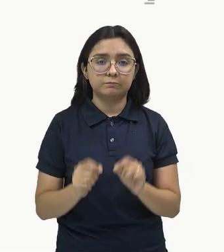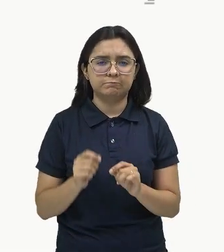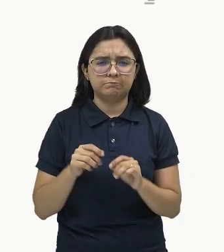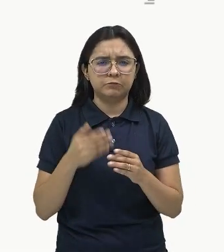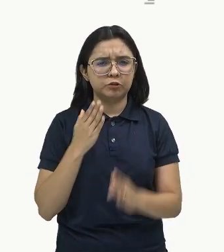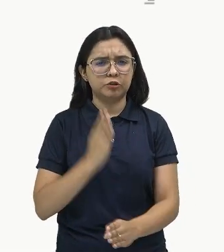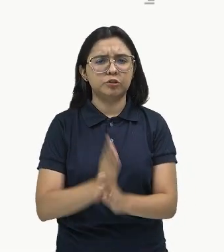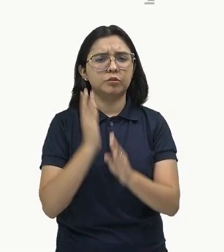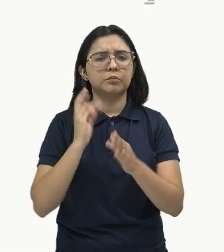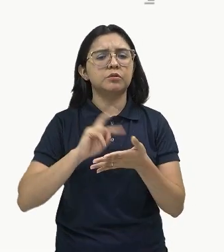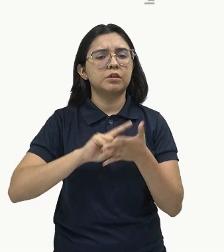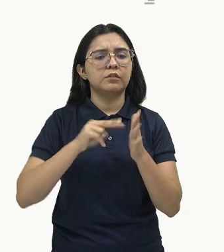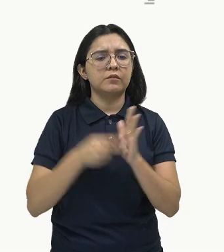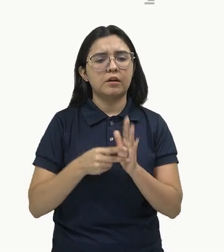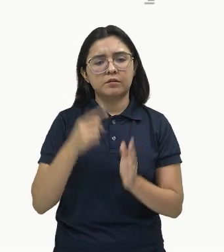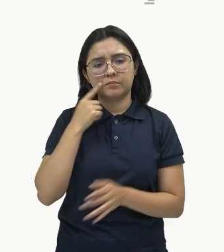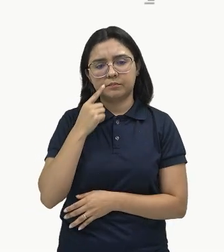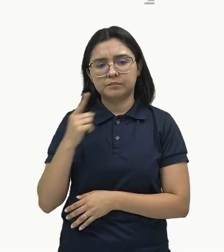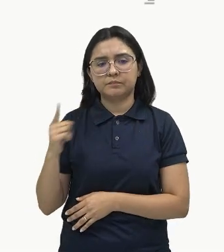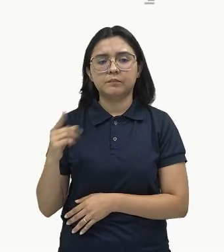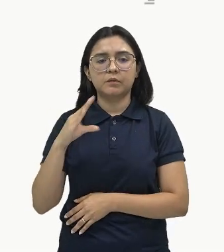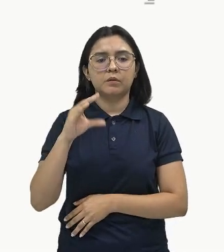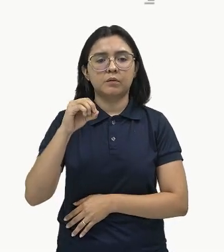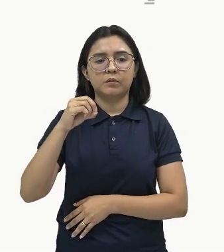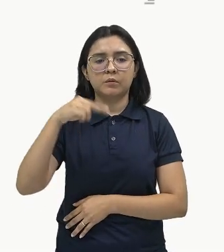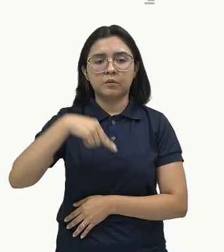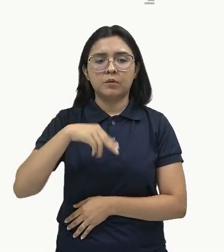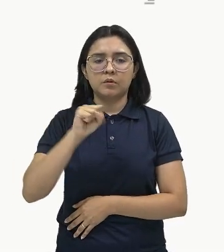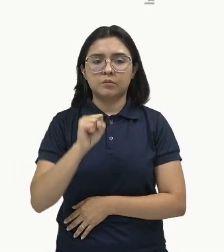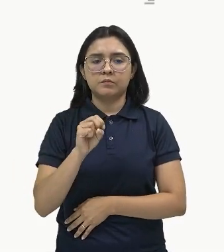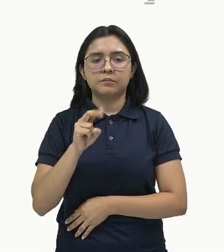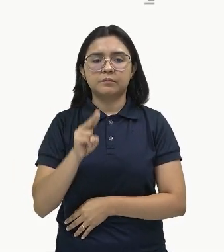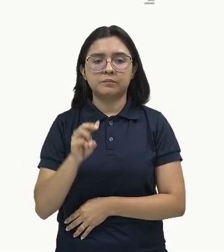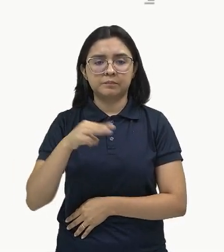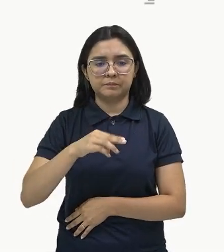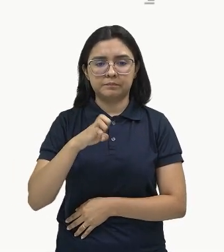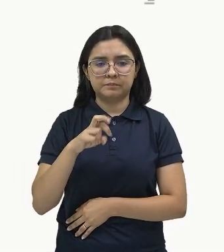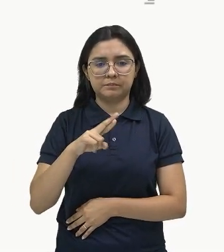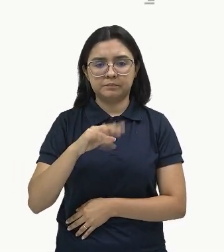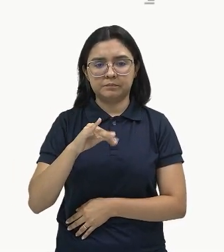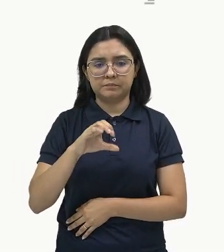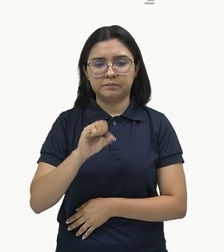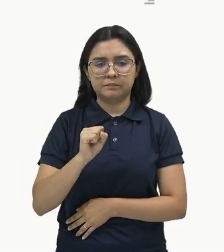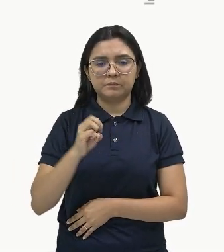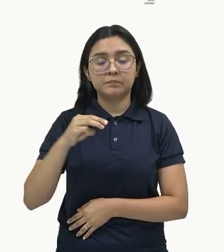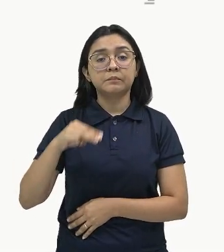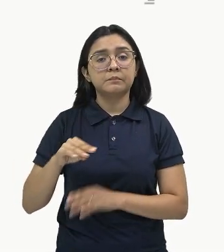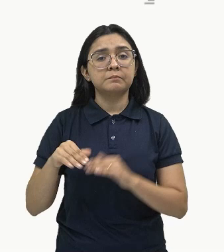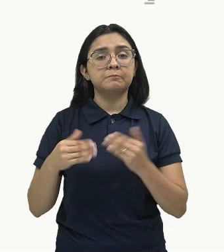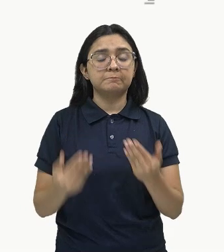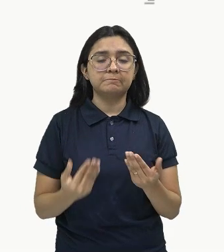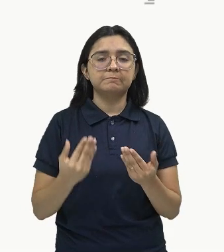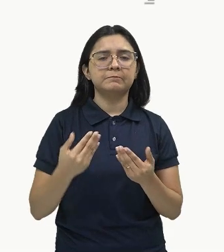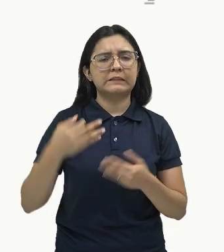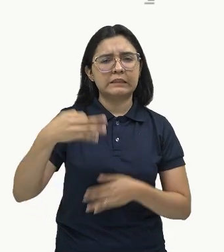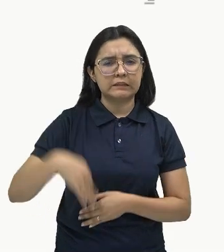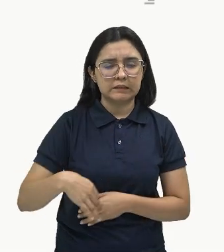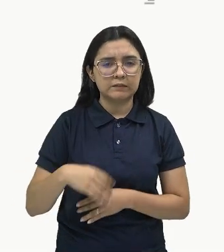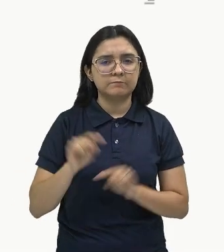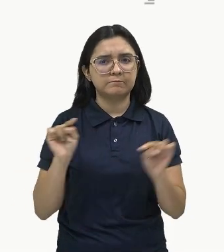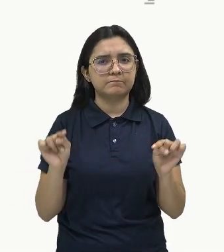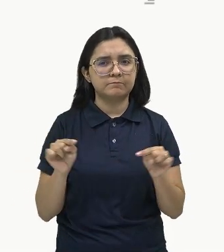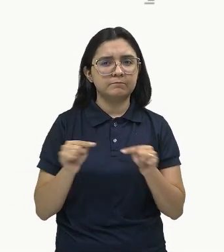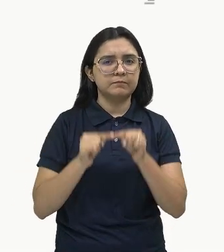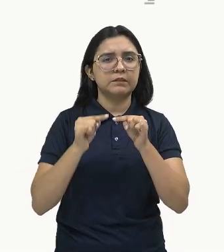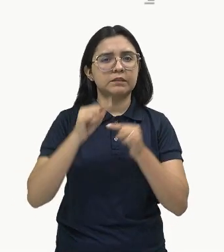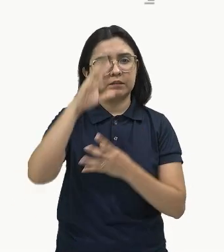é consumerism? Com certeza, não é? Após esta imagem aqui, aquelas outras, não é?